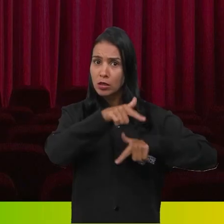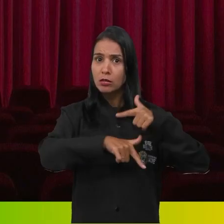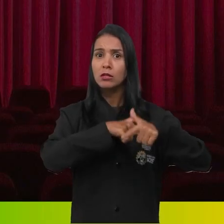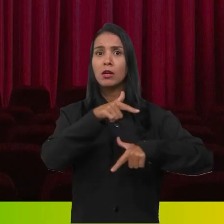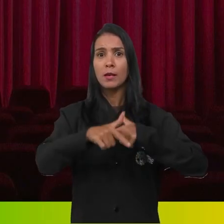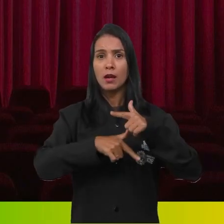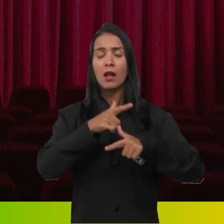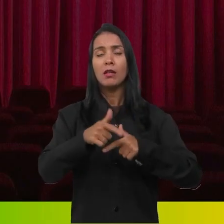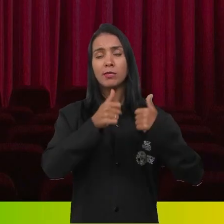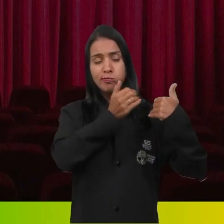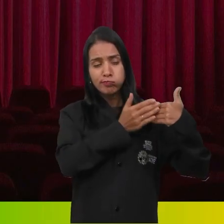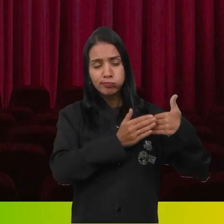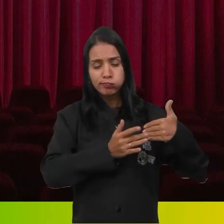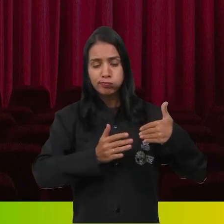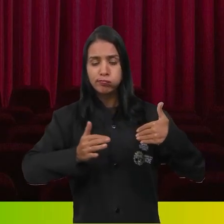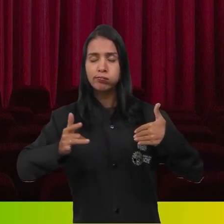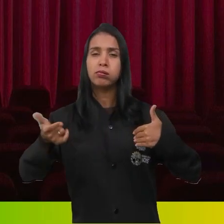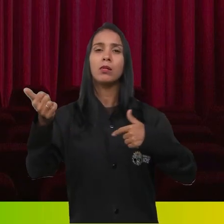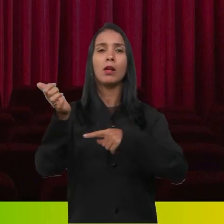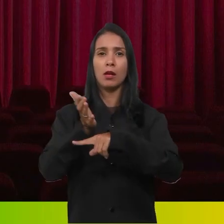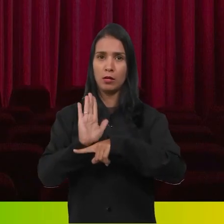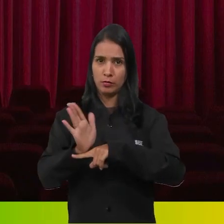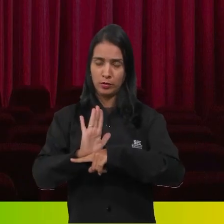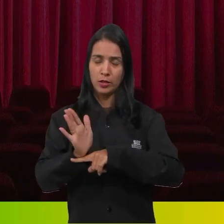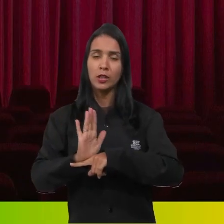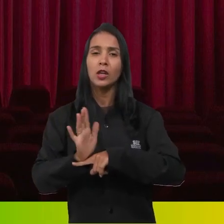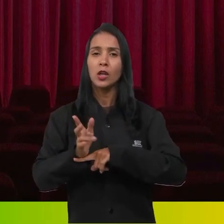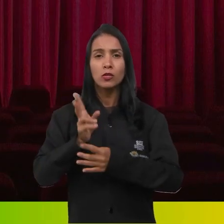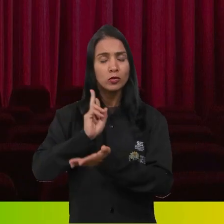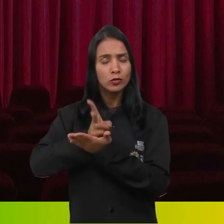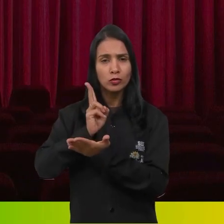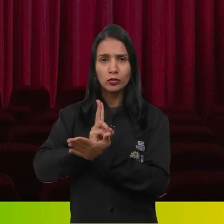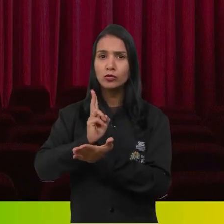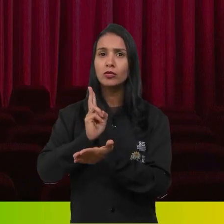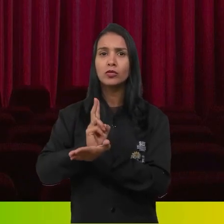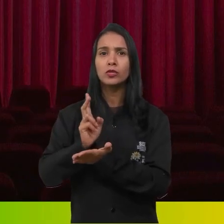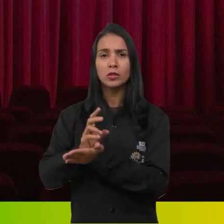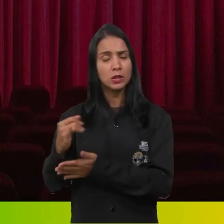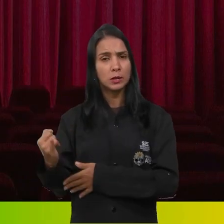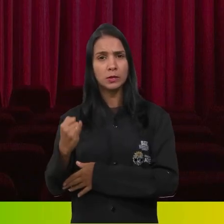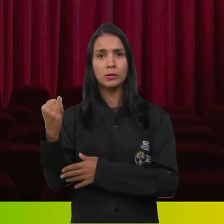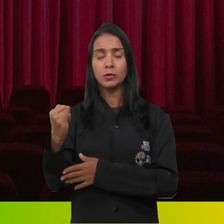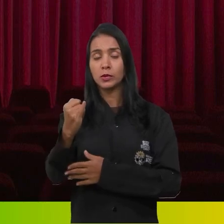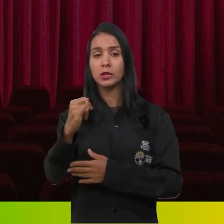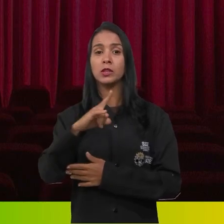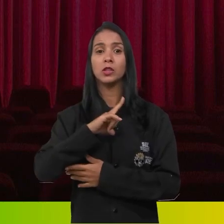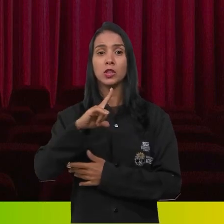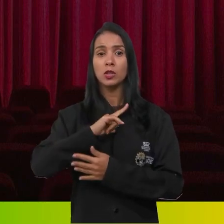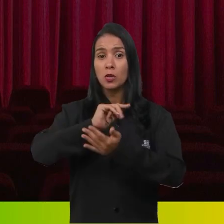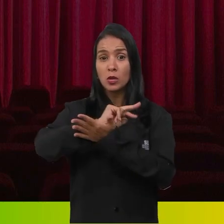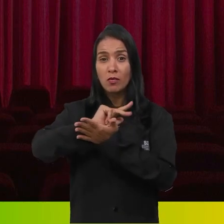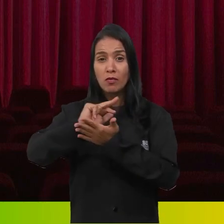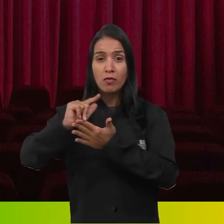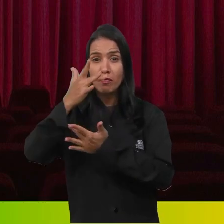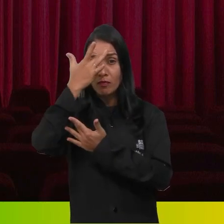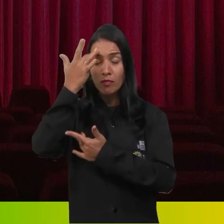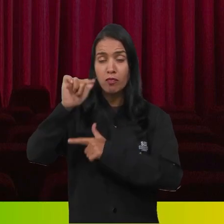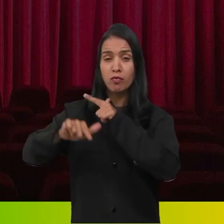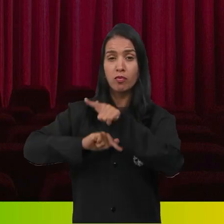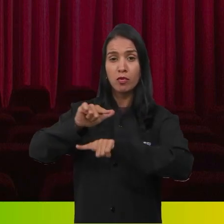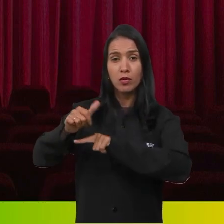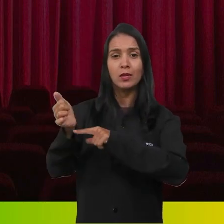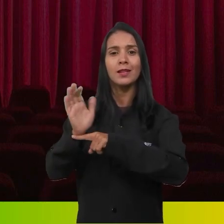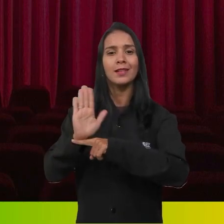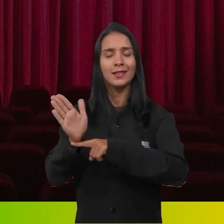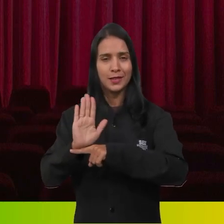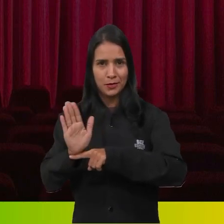anos em cartaz. Então, o elenco, ele é bem diversificado, né? E esse filme foi